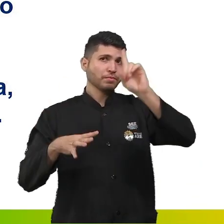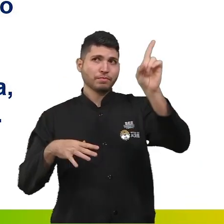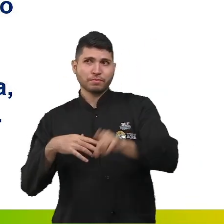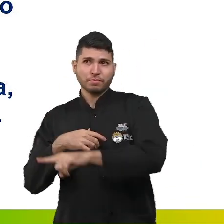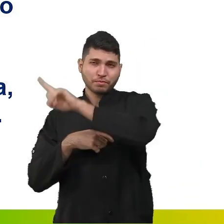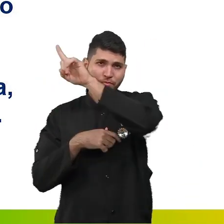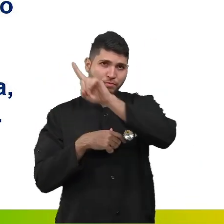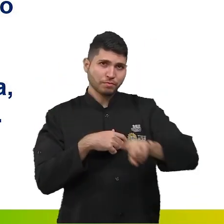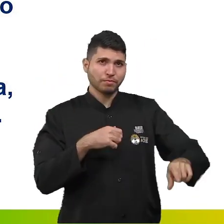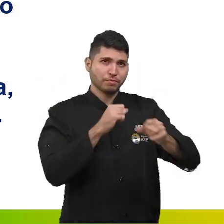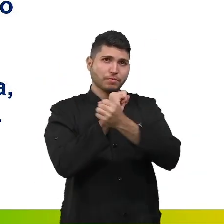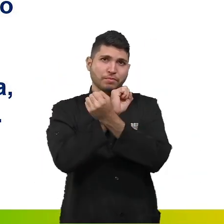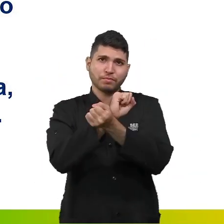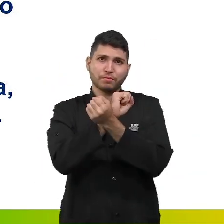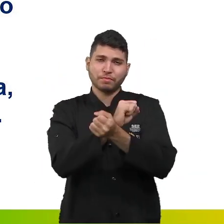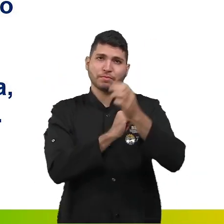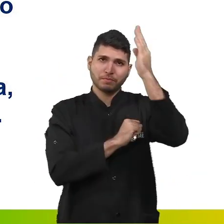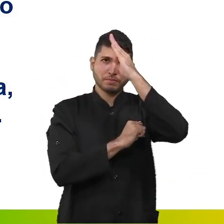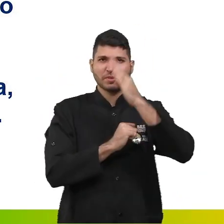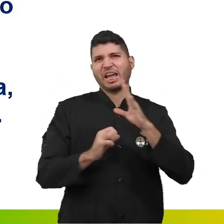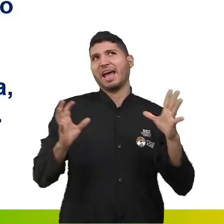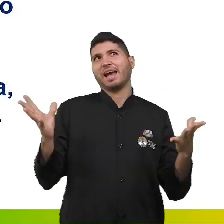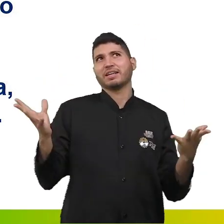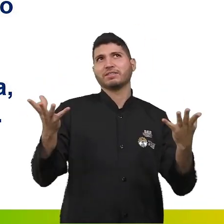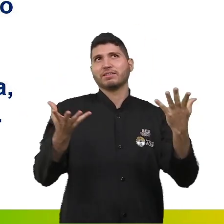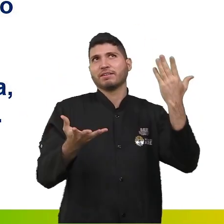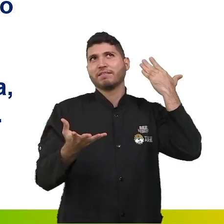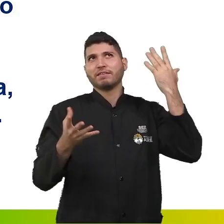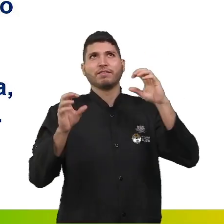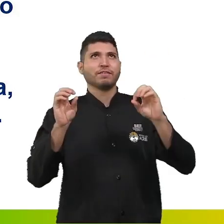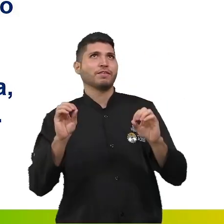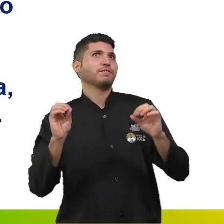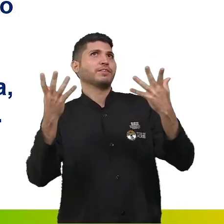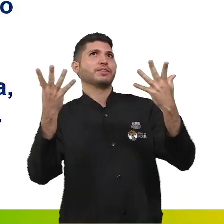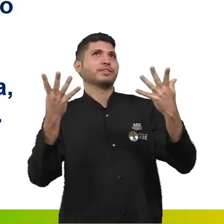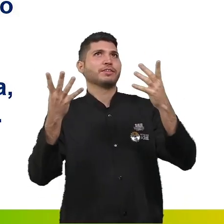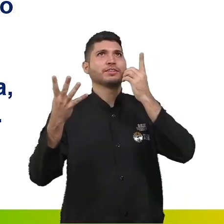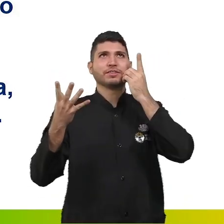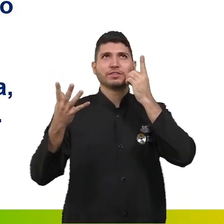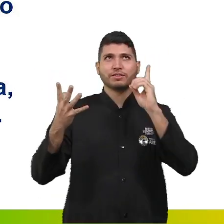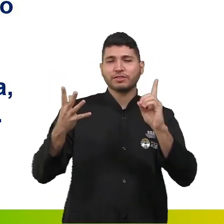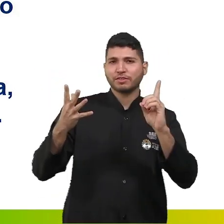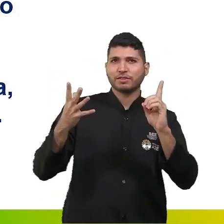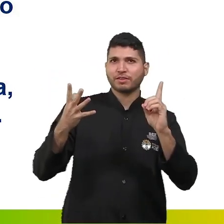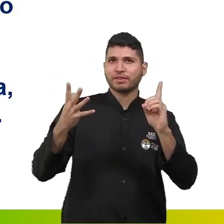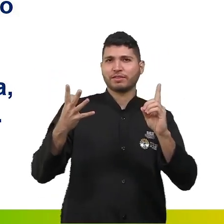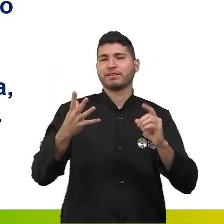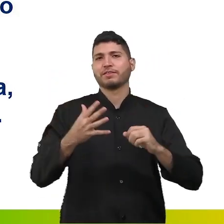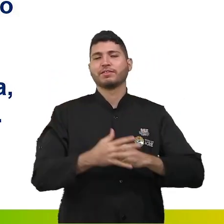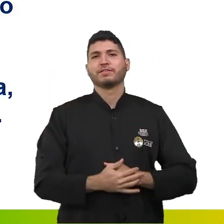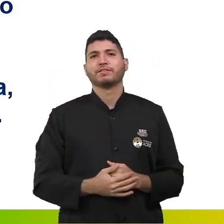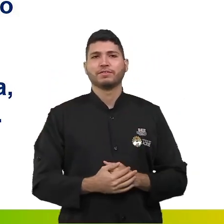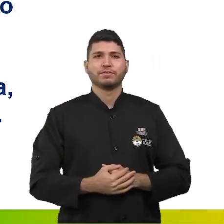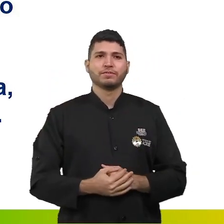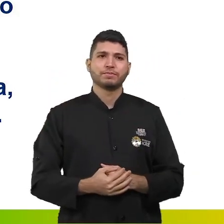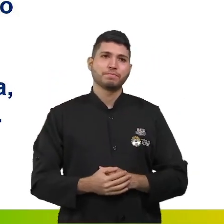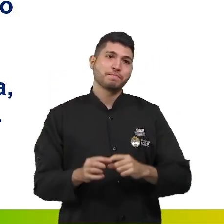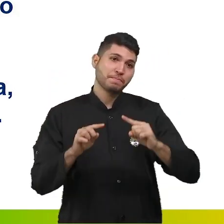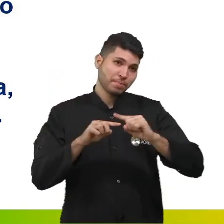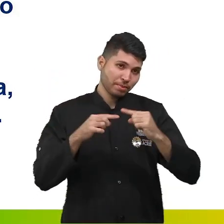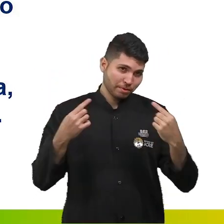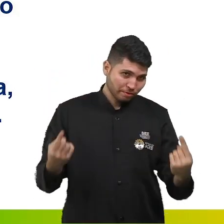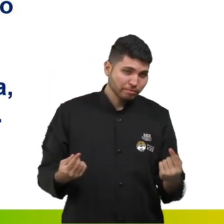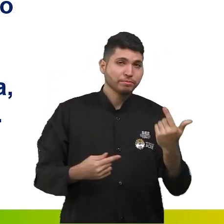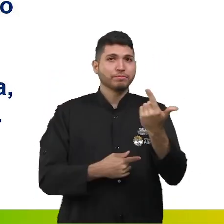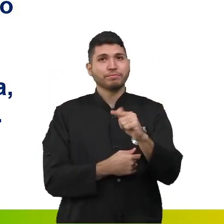Ah, professor, foi muita festa naquele dia, os escravos estão libertos. Mas olha o próximo tópico. Contudo,